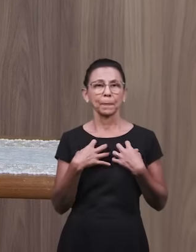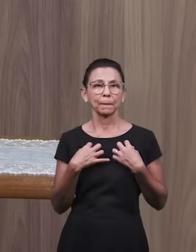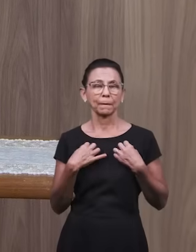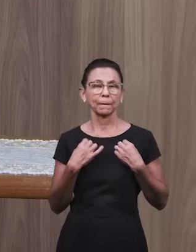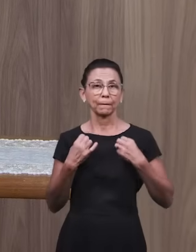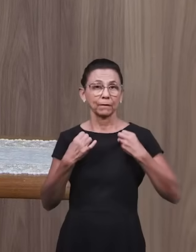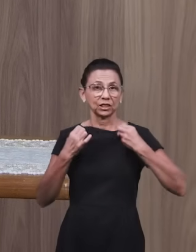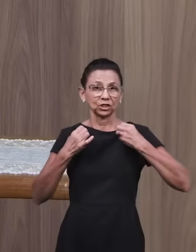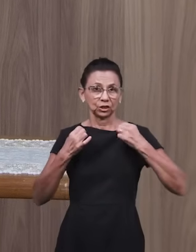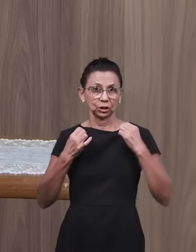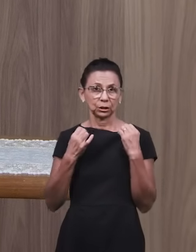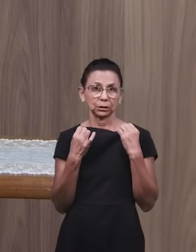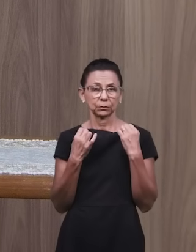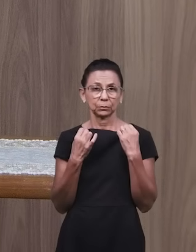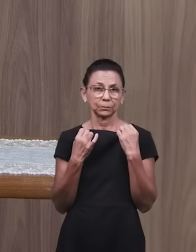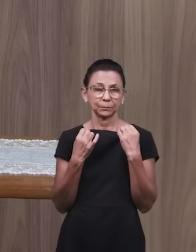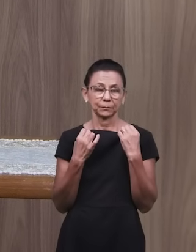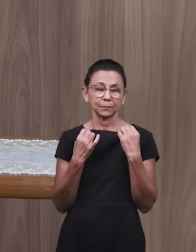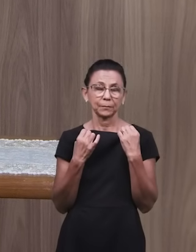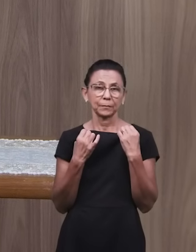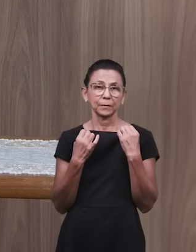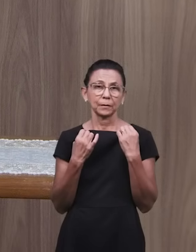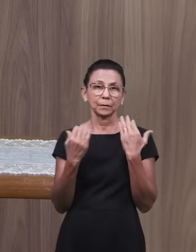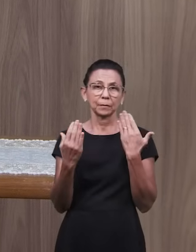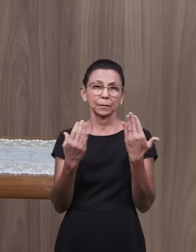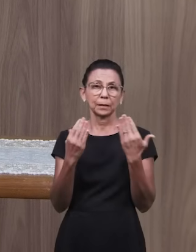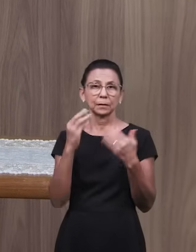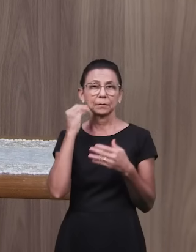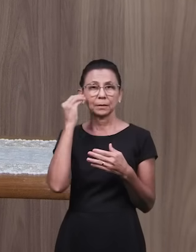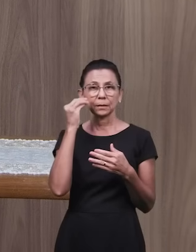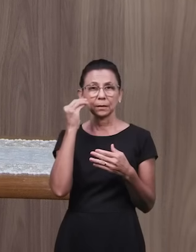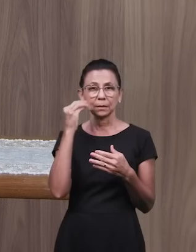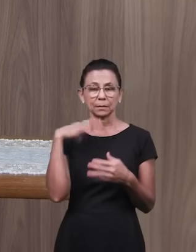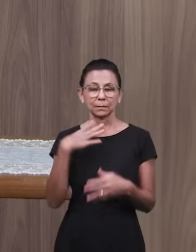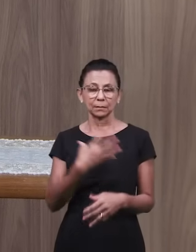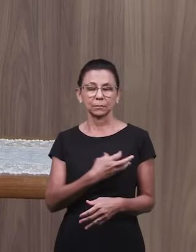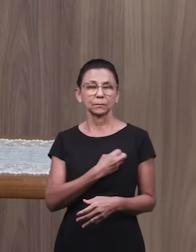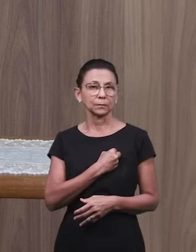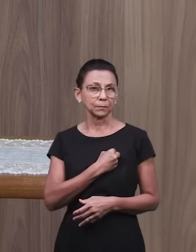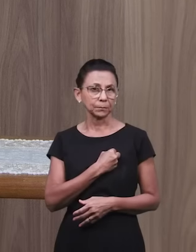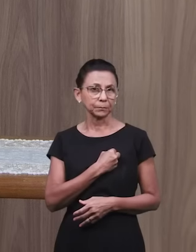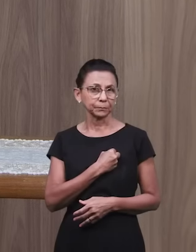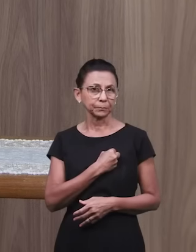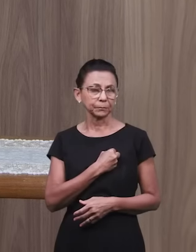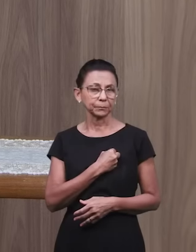vestido fala da experiência de salvação.